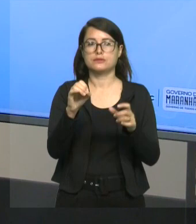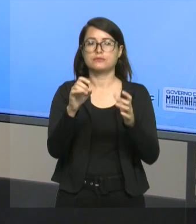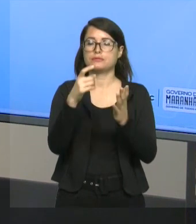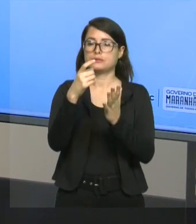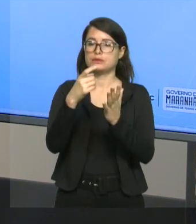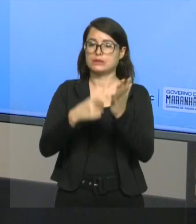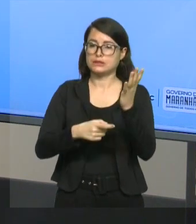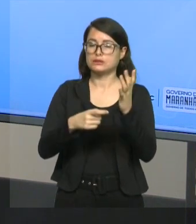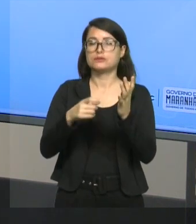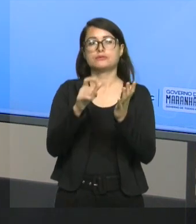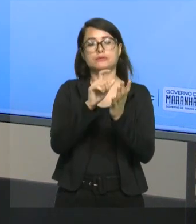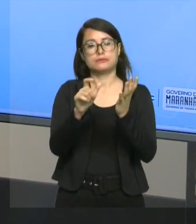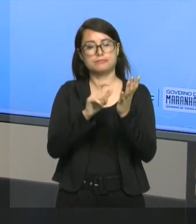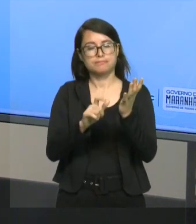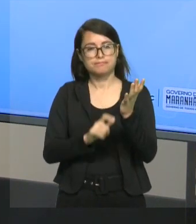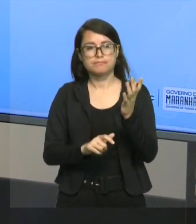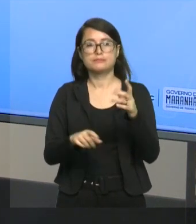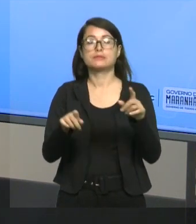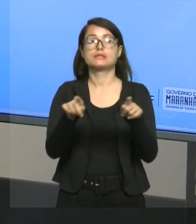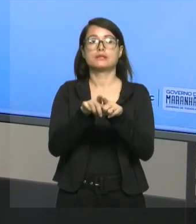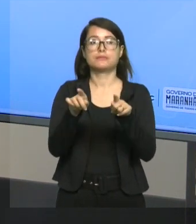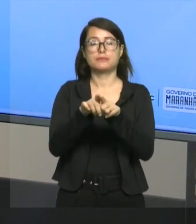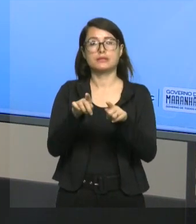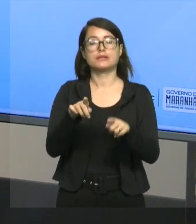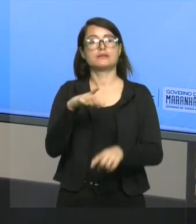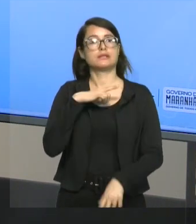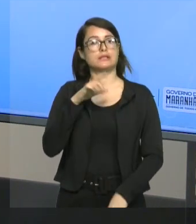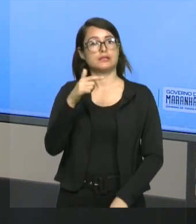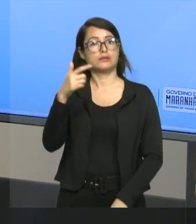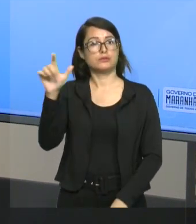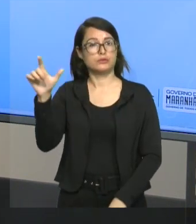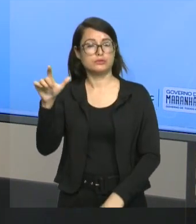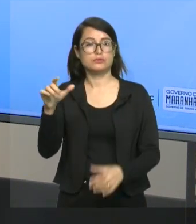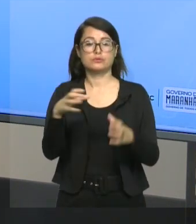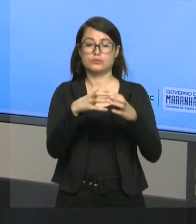em seguida, nós vamos ver que existem outras classes de